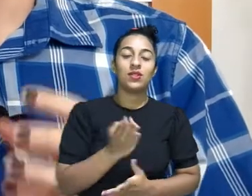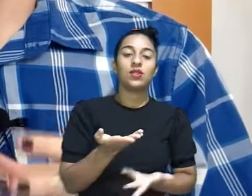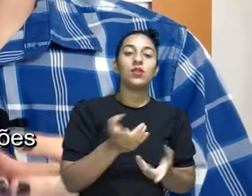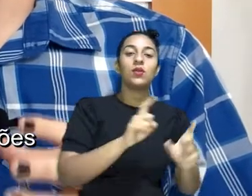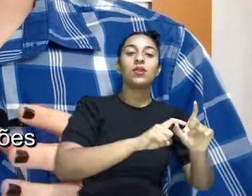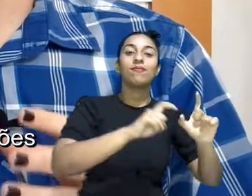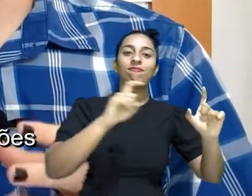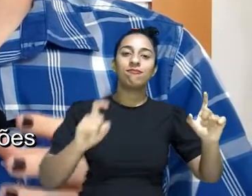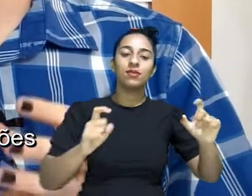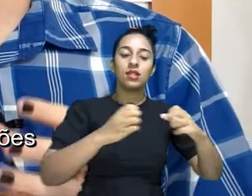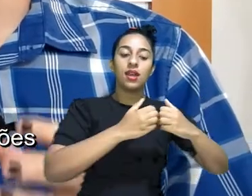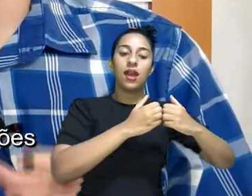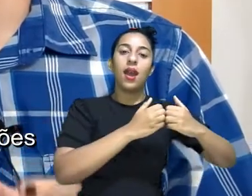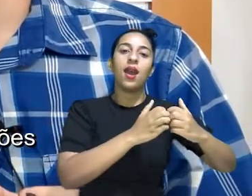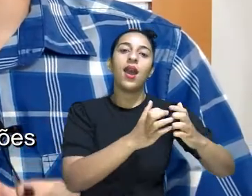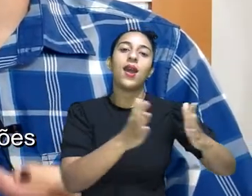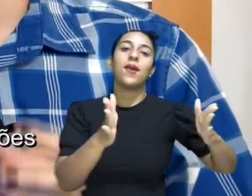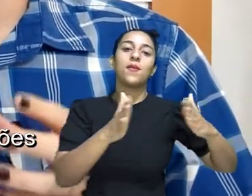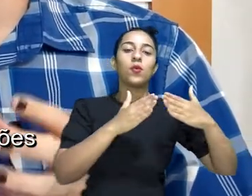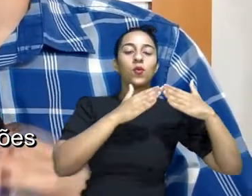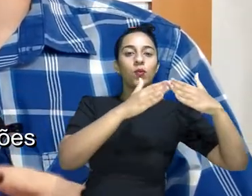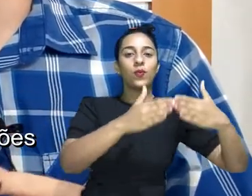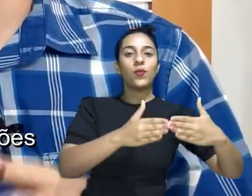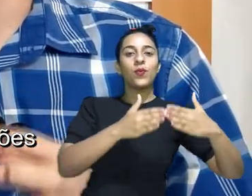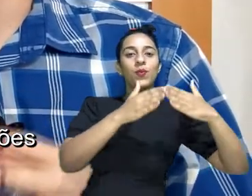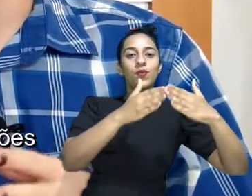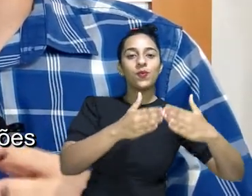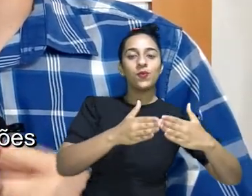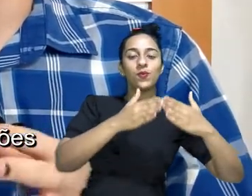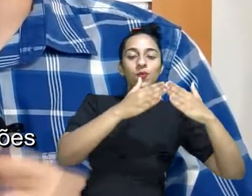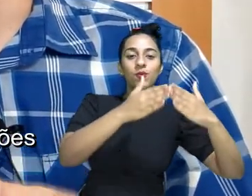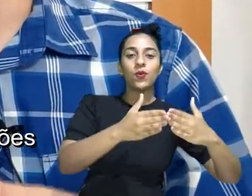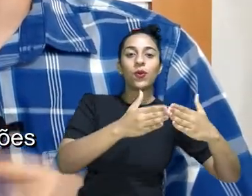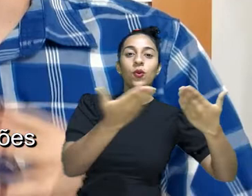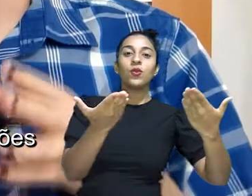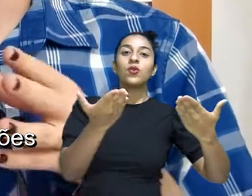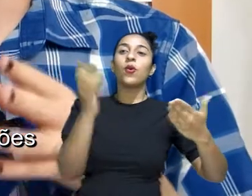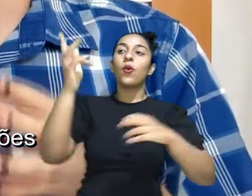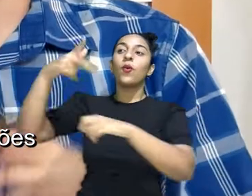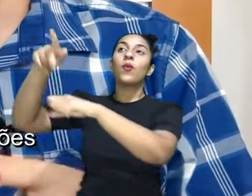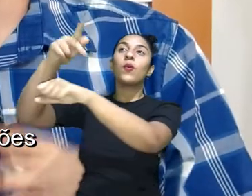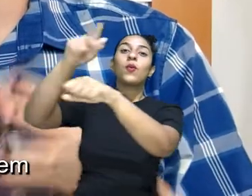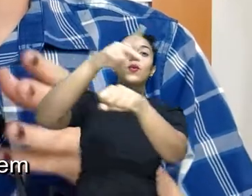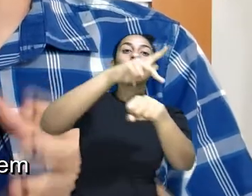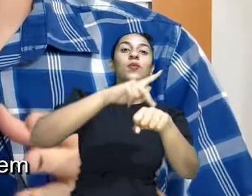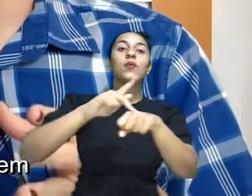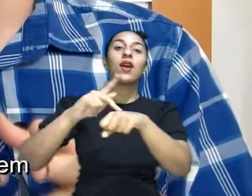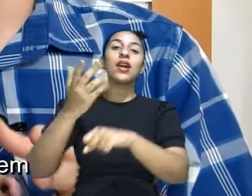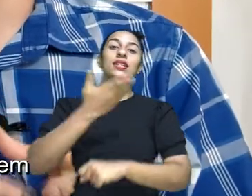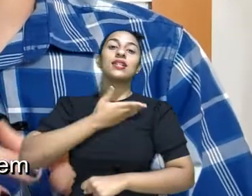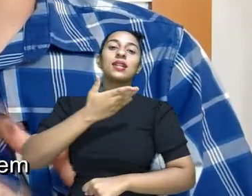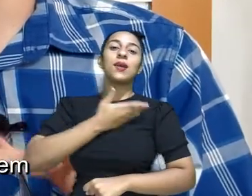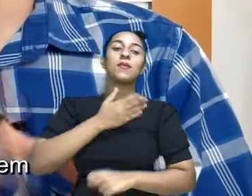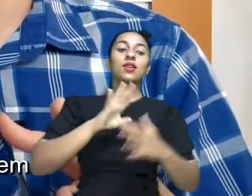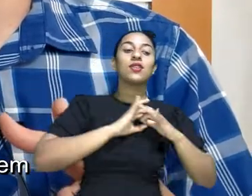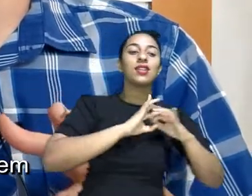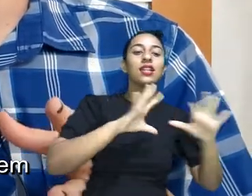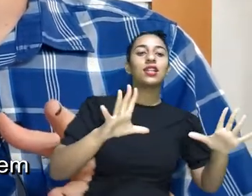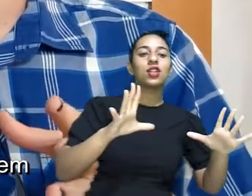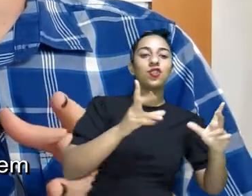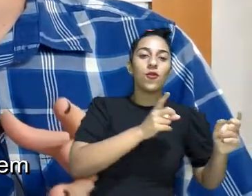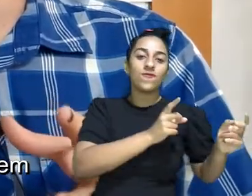Independência é a da abertura dos portos para as nações amigas o 8 que permitiu que os Comerciantes brasileiros